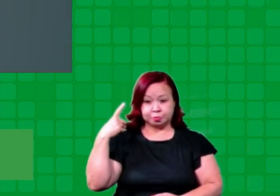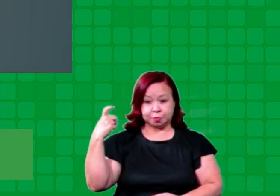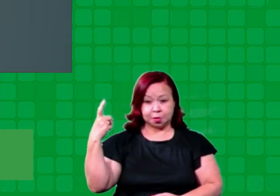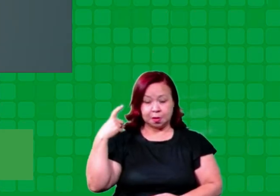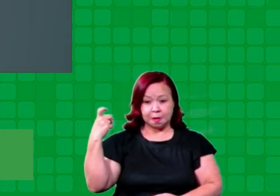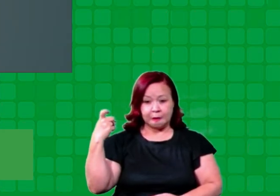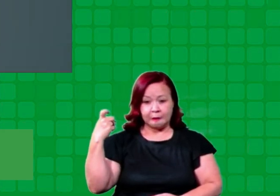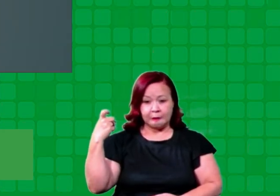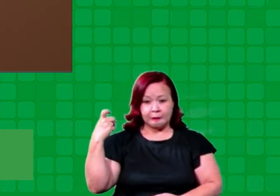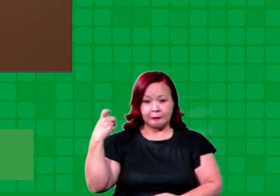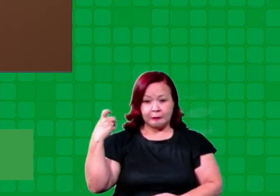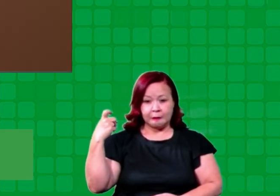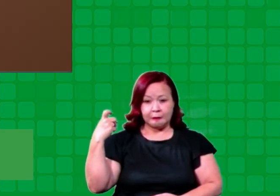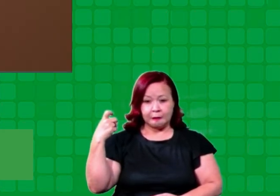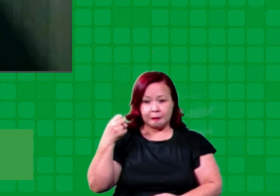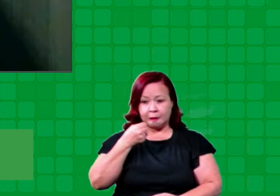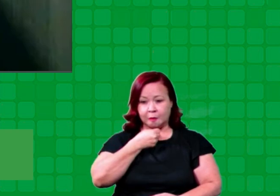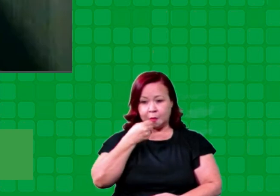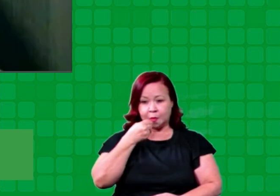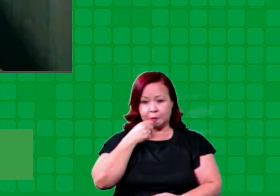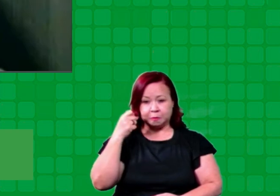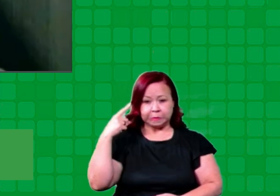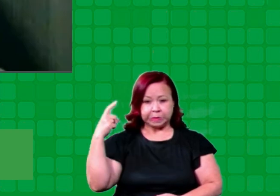Giano, fecha o microfone.